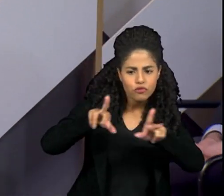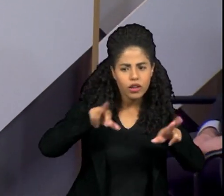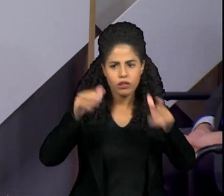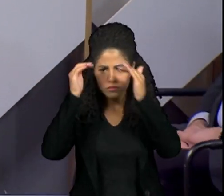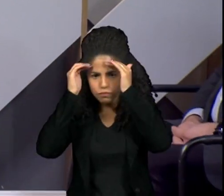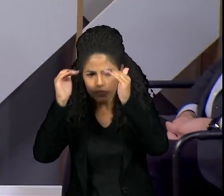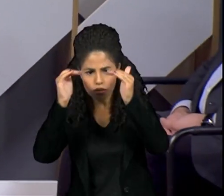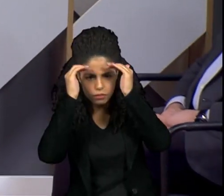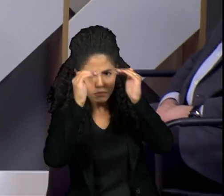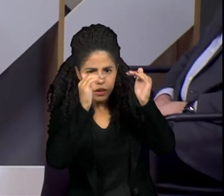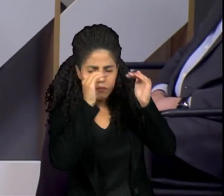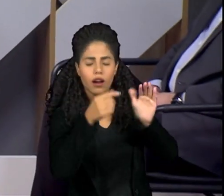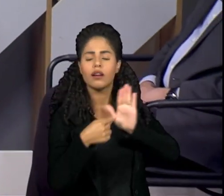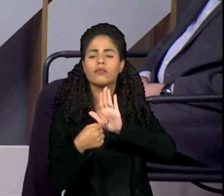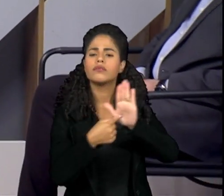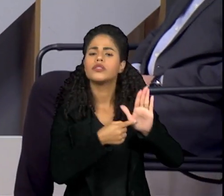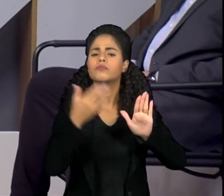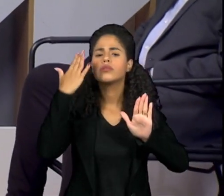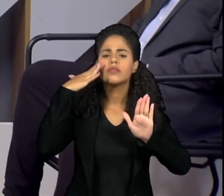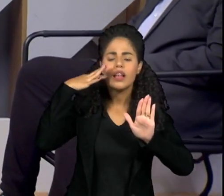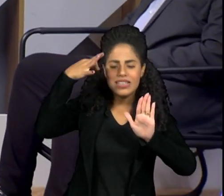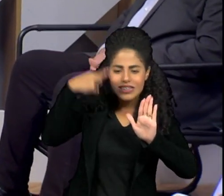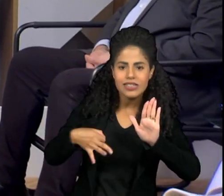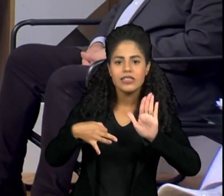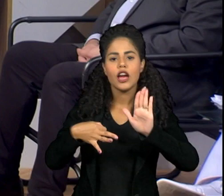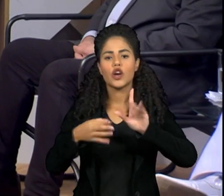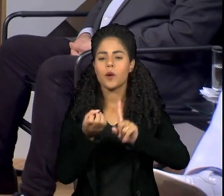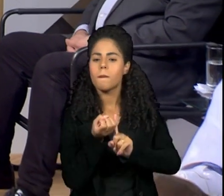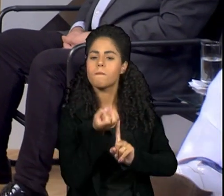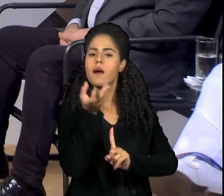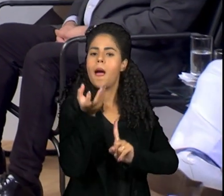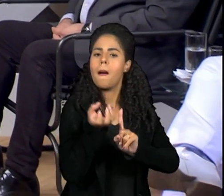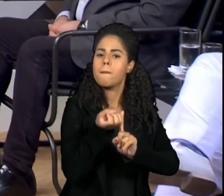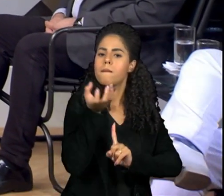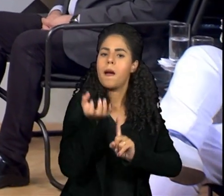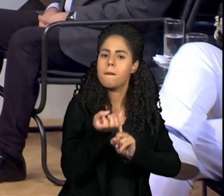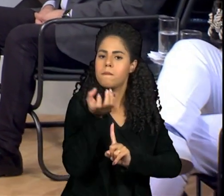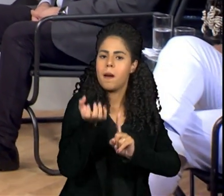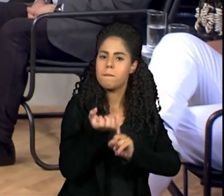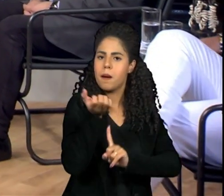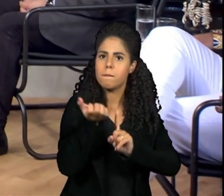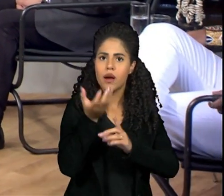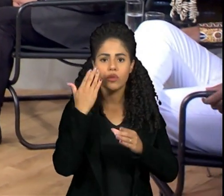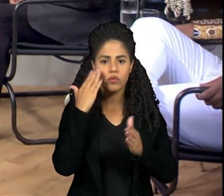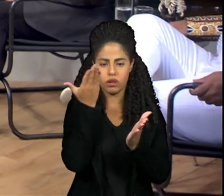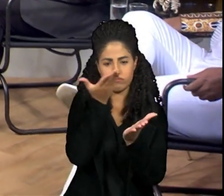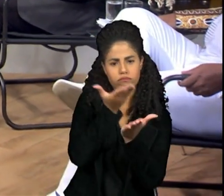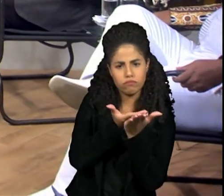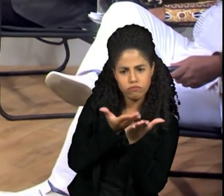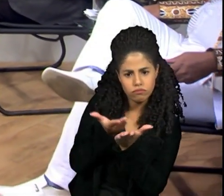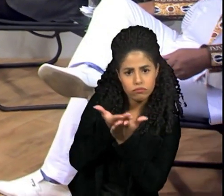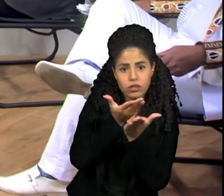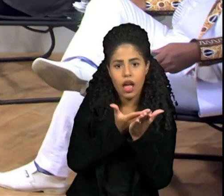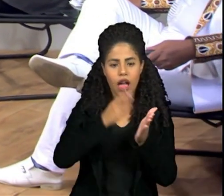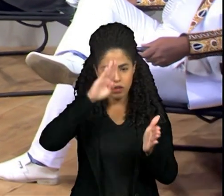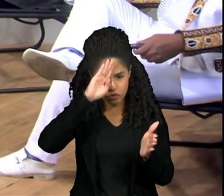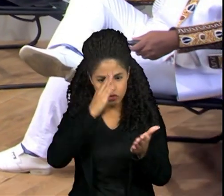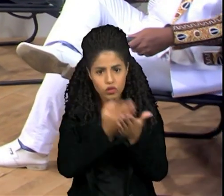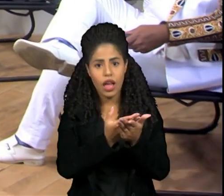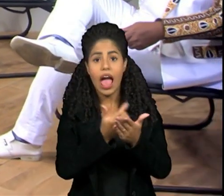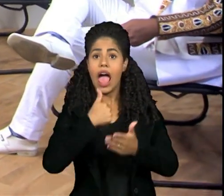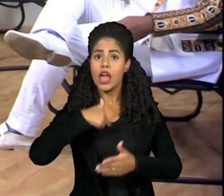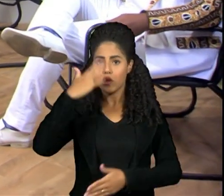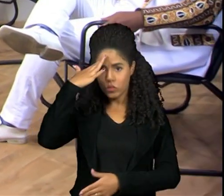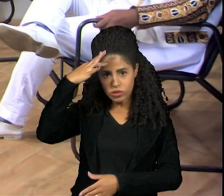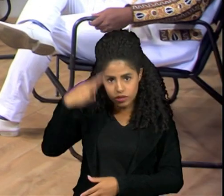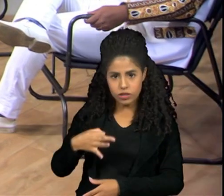Tribunal Federal, que entendeu que o discurso demonizador cristão não é um discurso de ódio religioso. E eu entendo